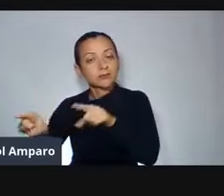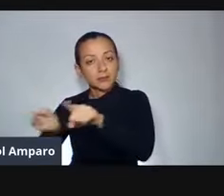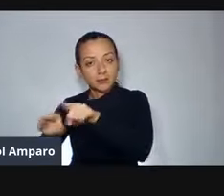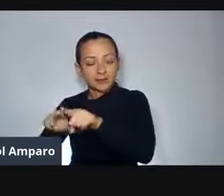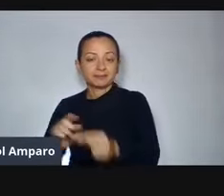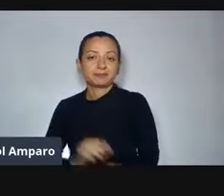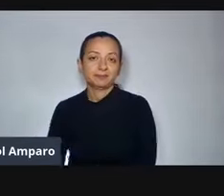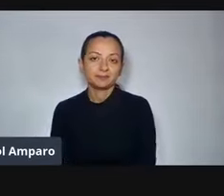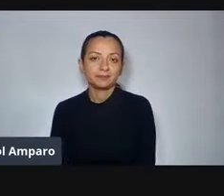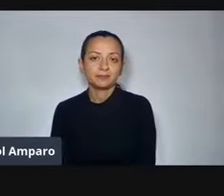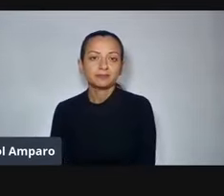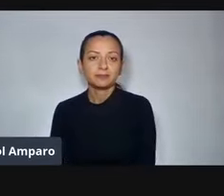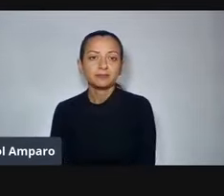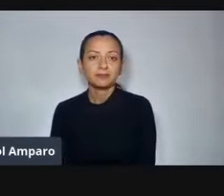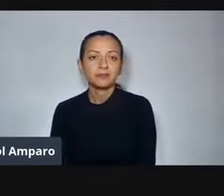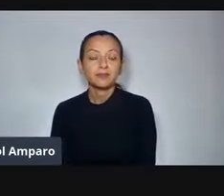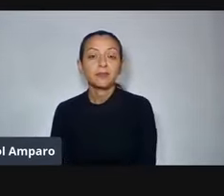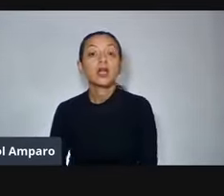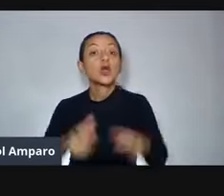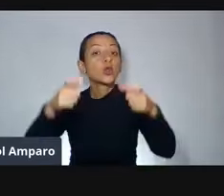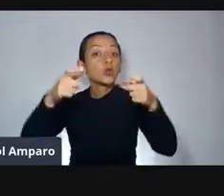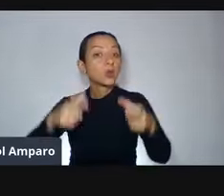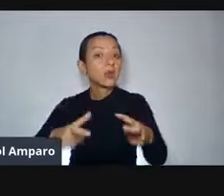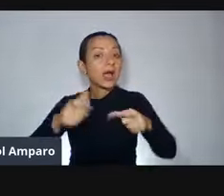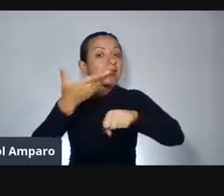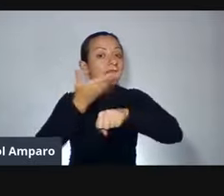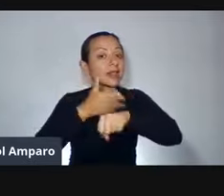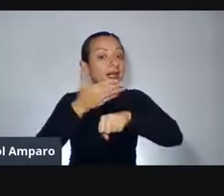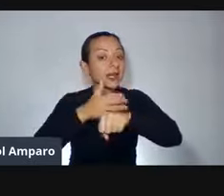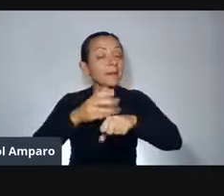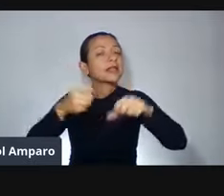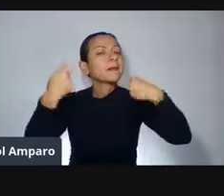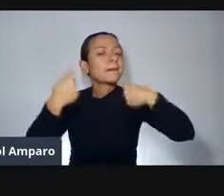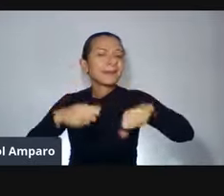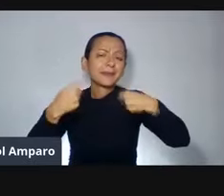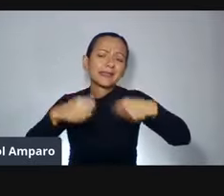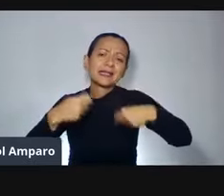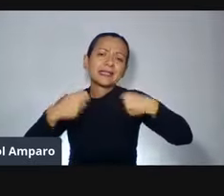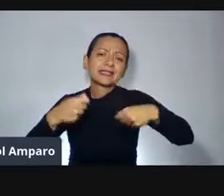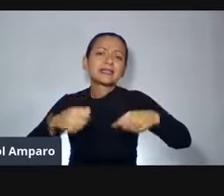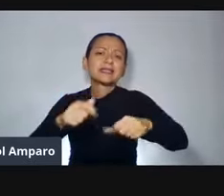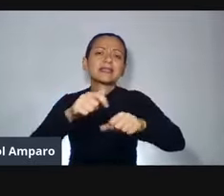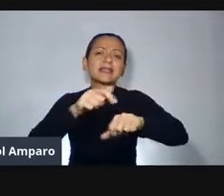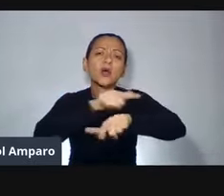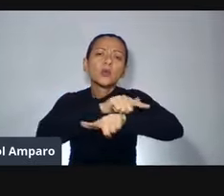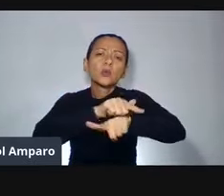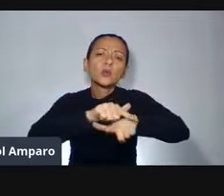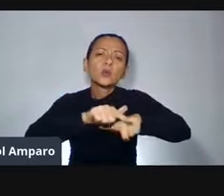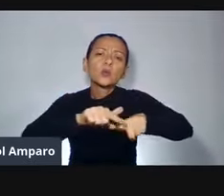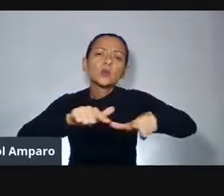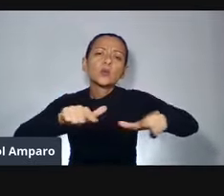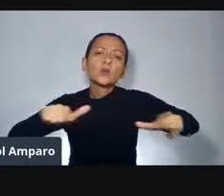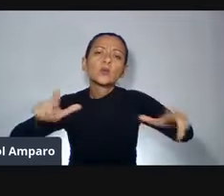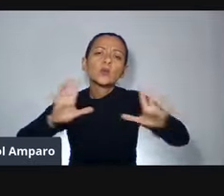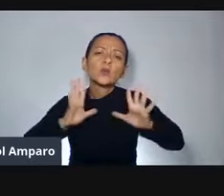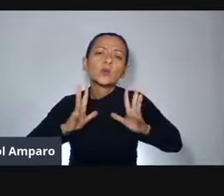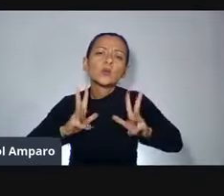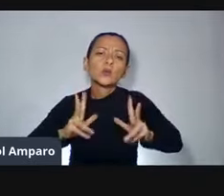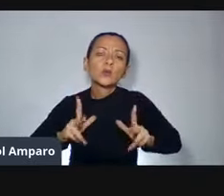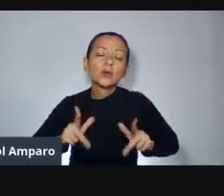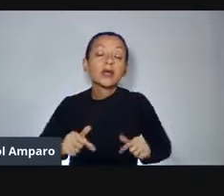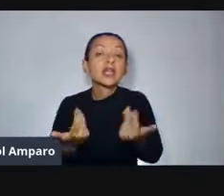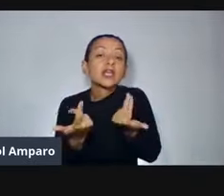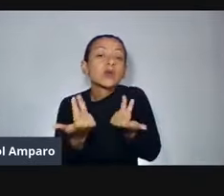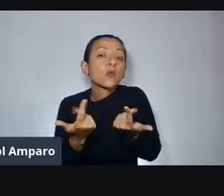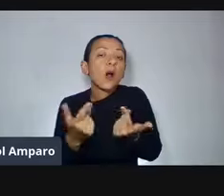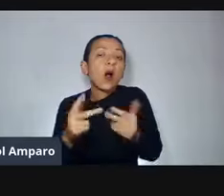Manter o nosso local de treino limpo é igual para manter a casa limpa, né, onde nós moramos. E tudo isso